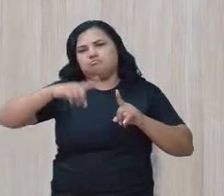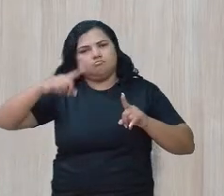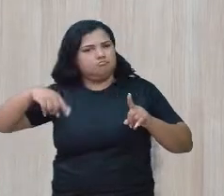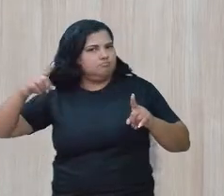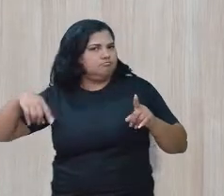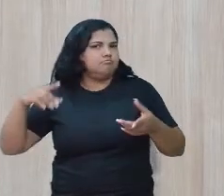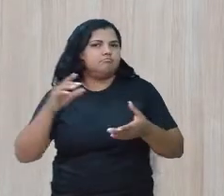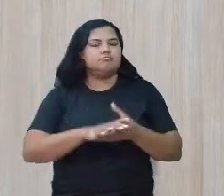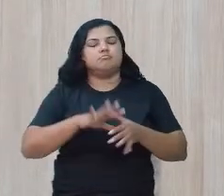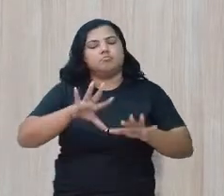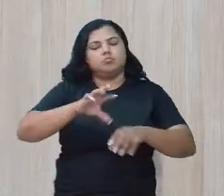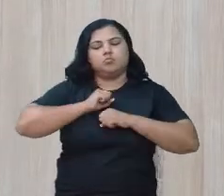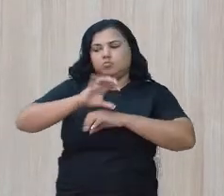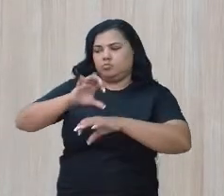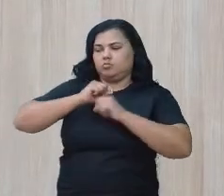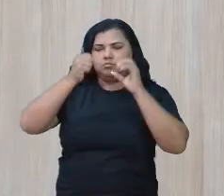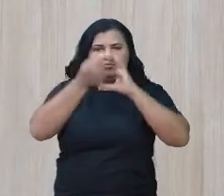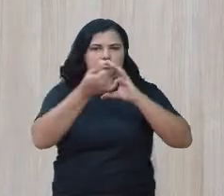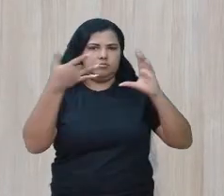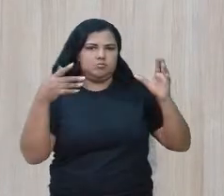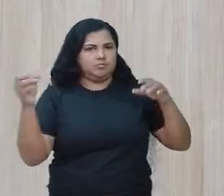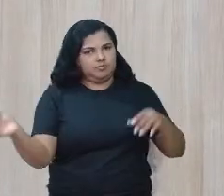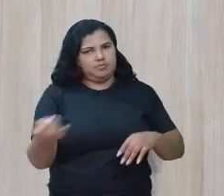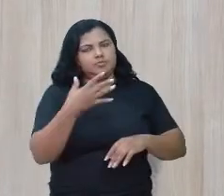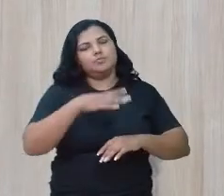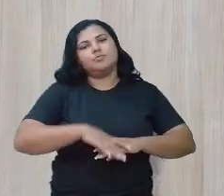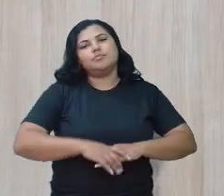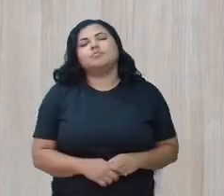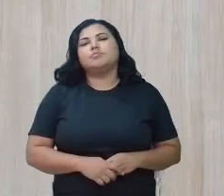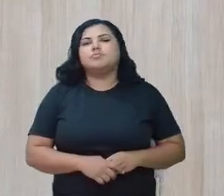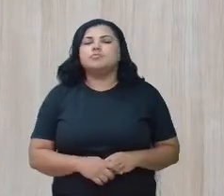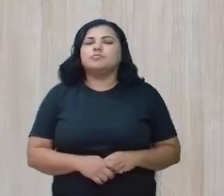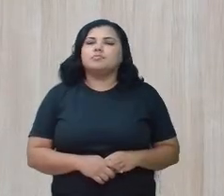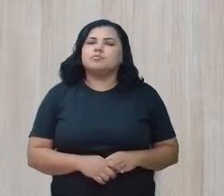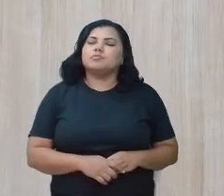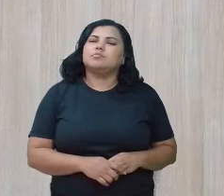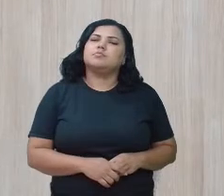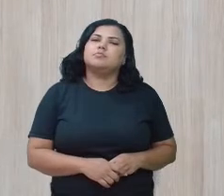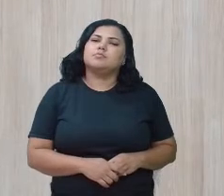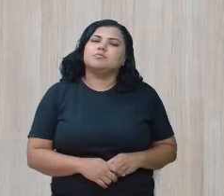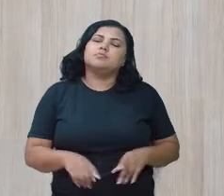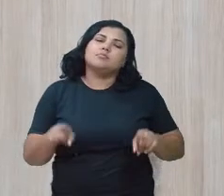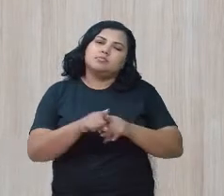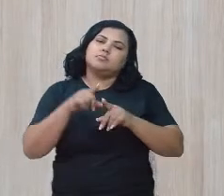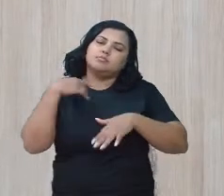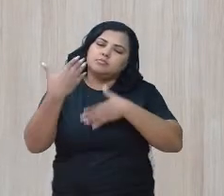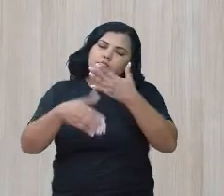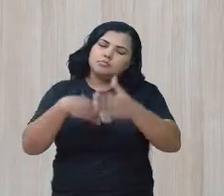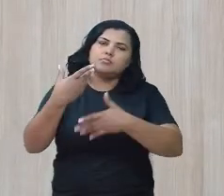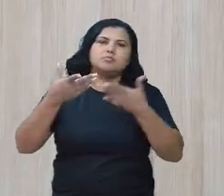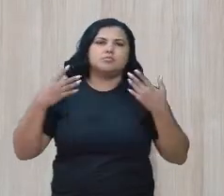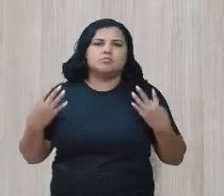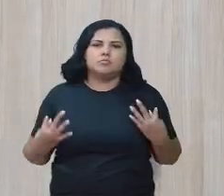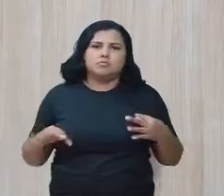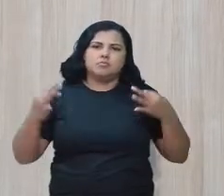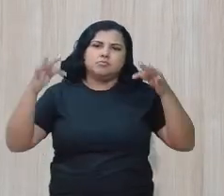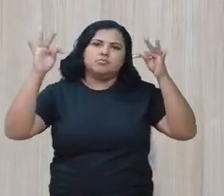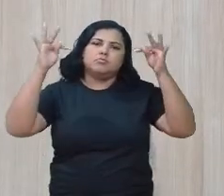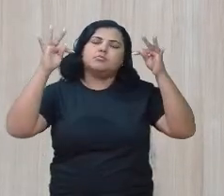mudando e assumindo novas formas, né? E também o processo tecnológico, né? com